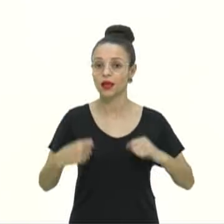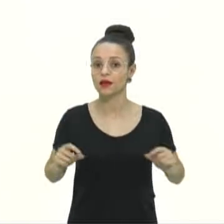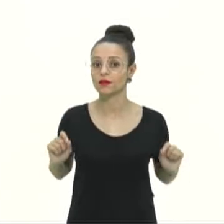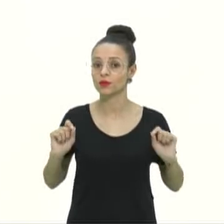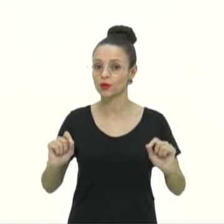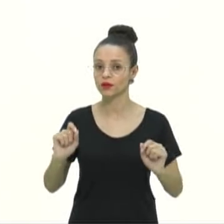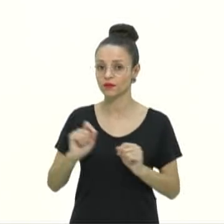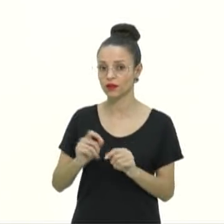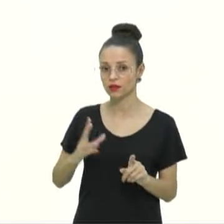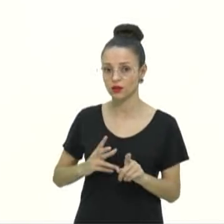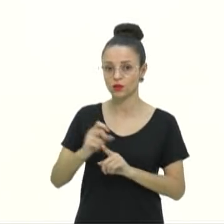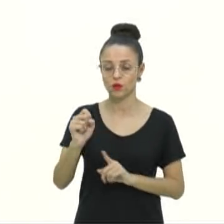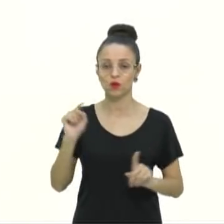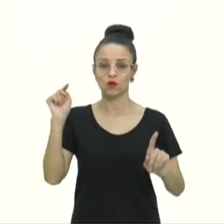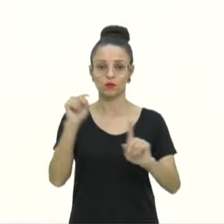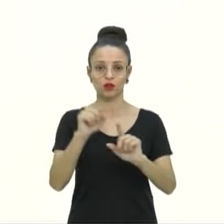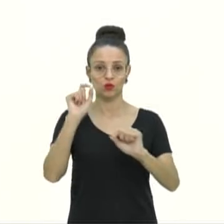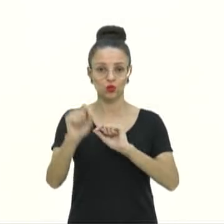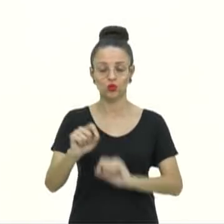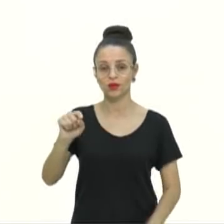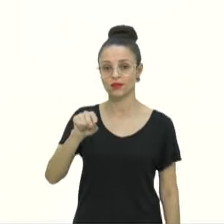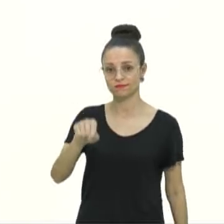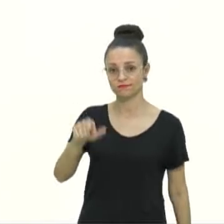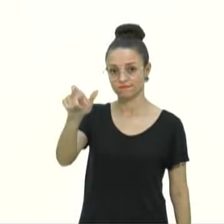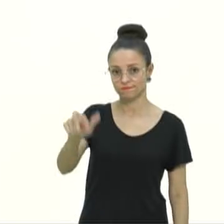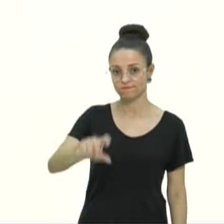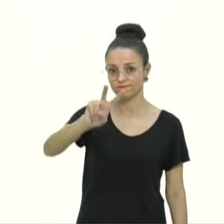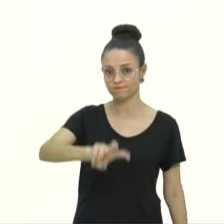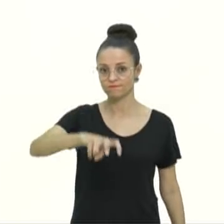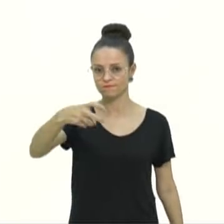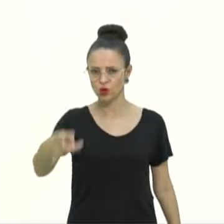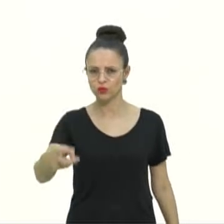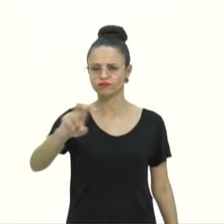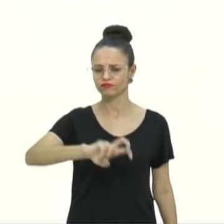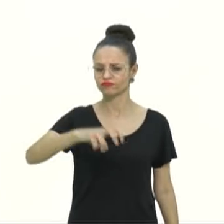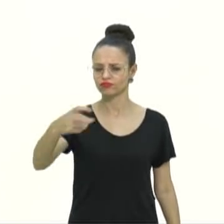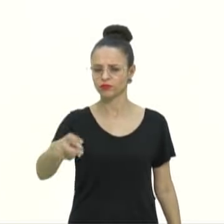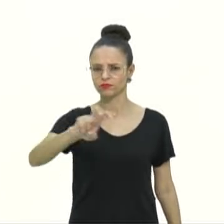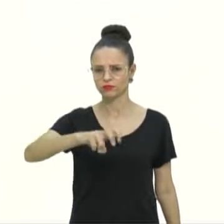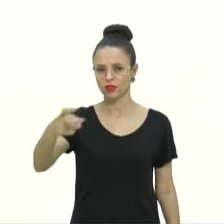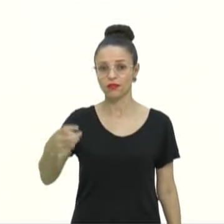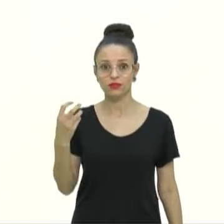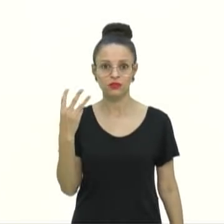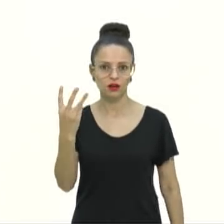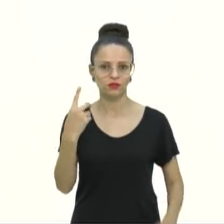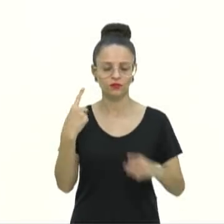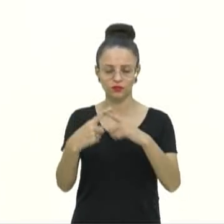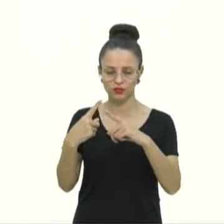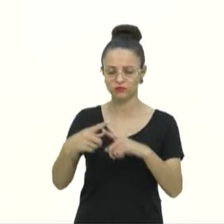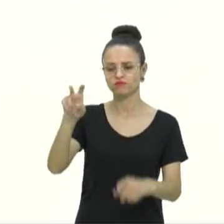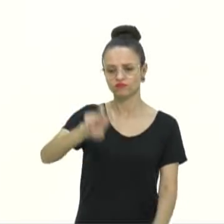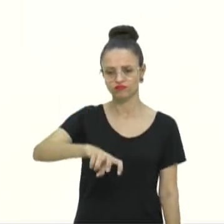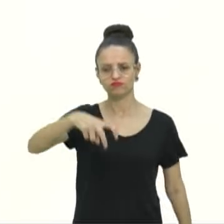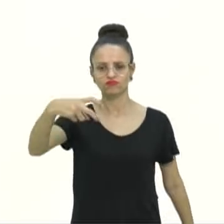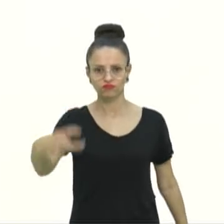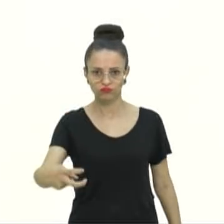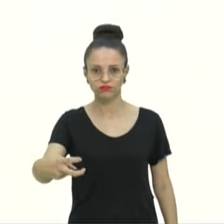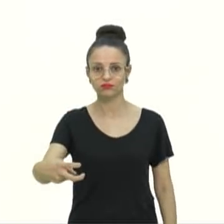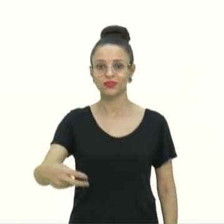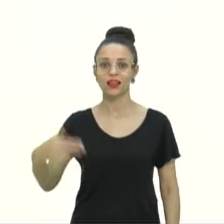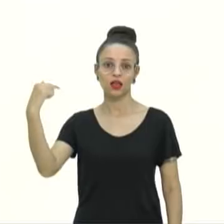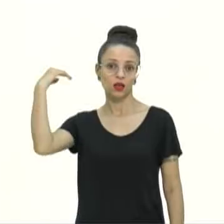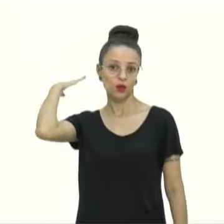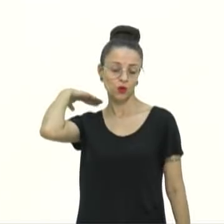quê? O objetivo, então, era derrubar o adversário 3 vezes. Era considerado queda quando o oponente tocava